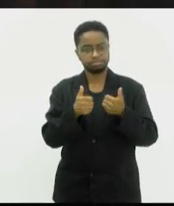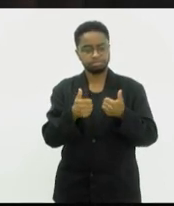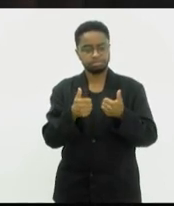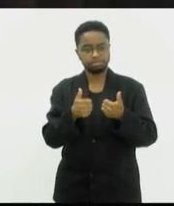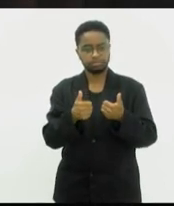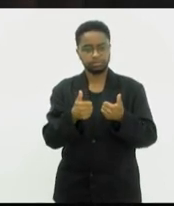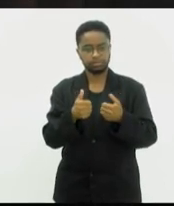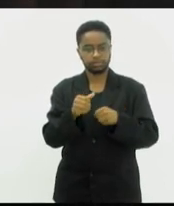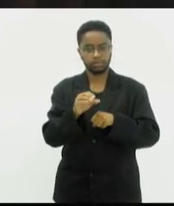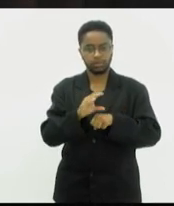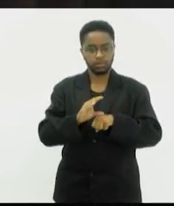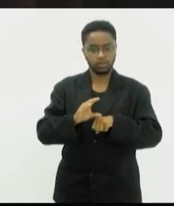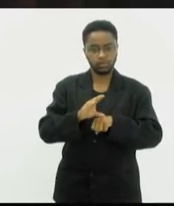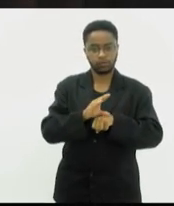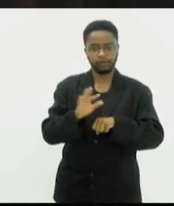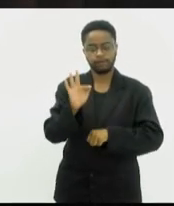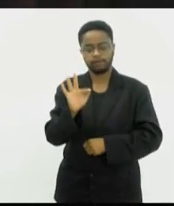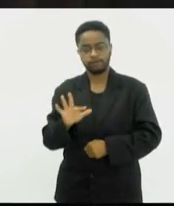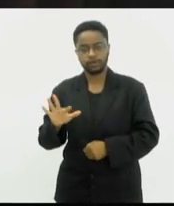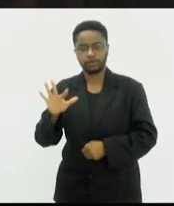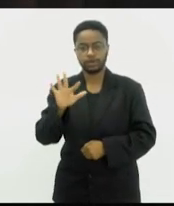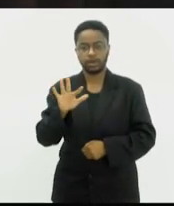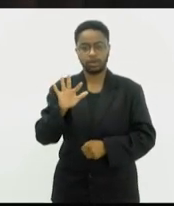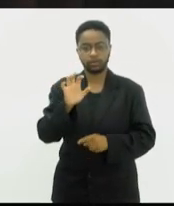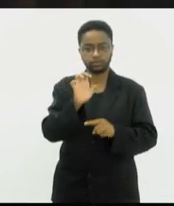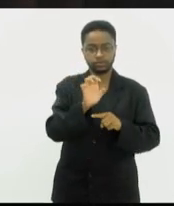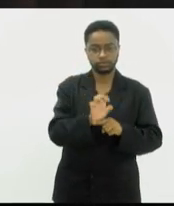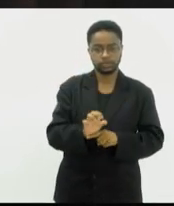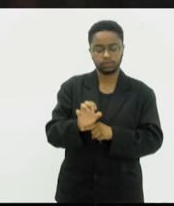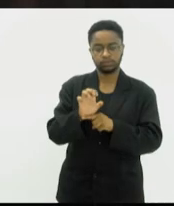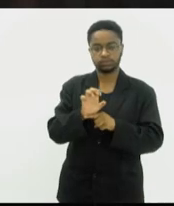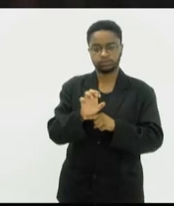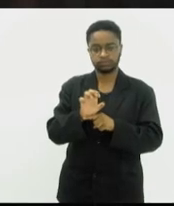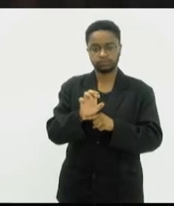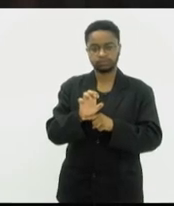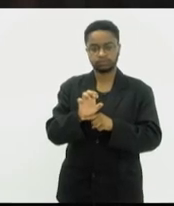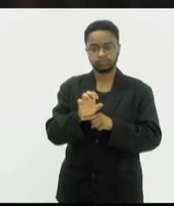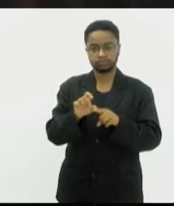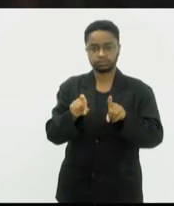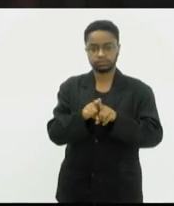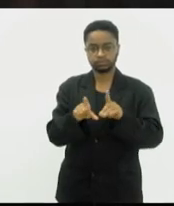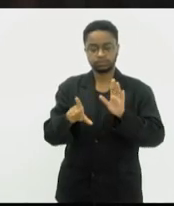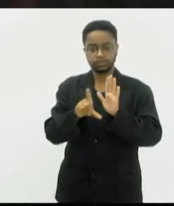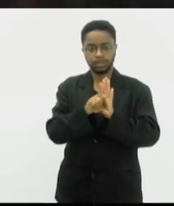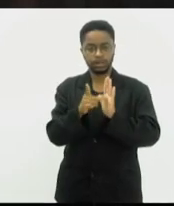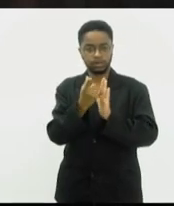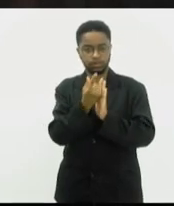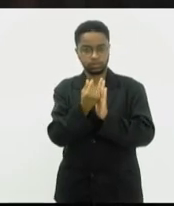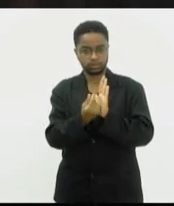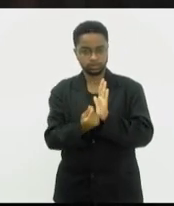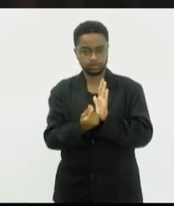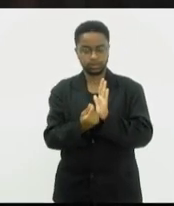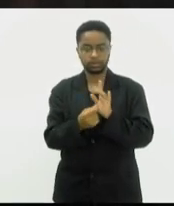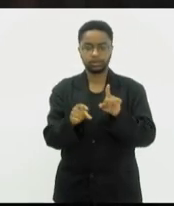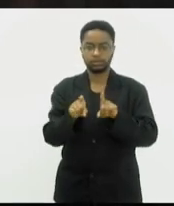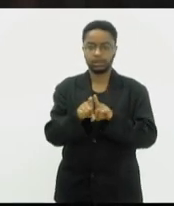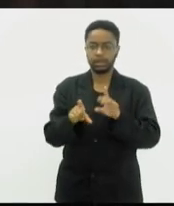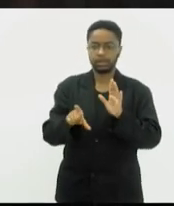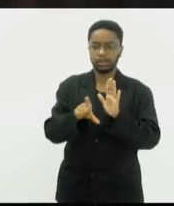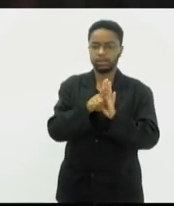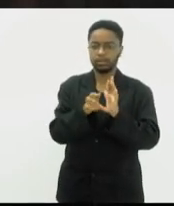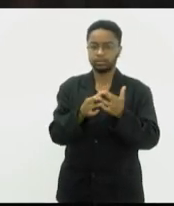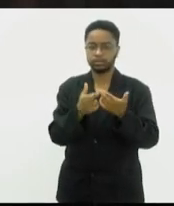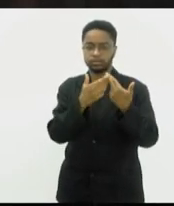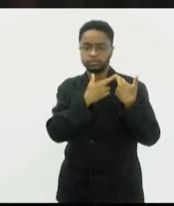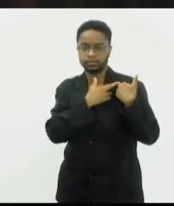As constituições federal, estadual, a lei do orçamento, a lei de